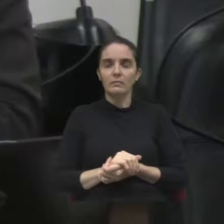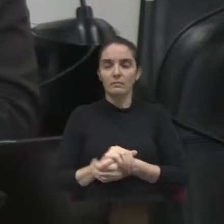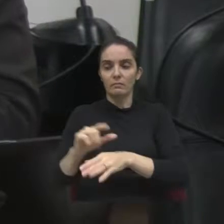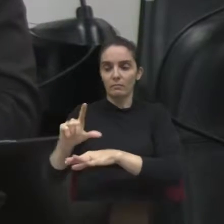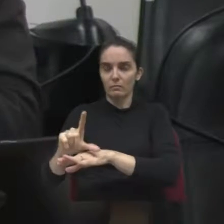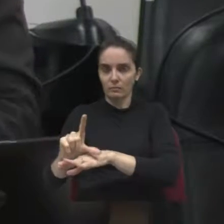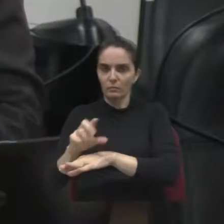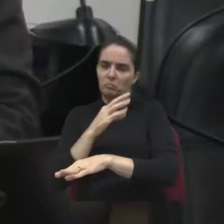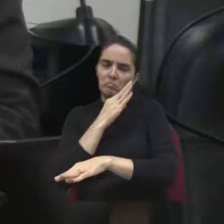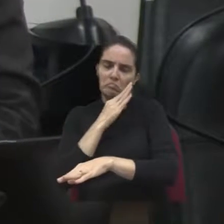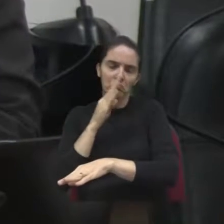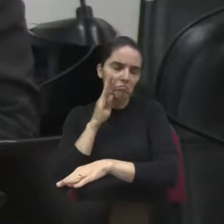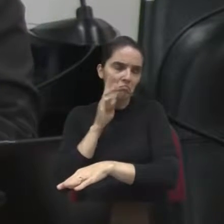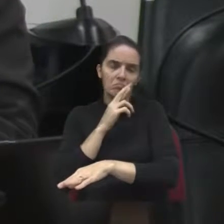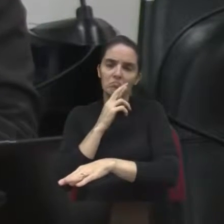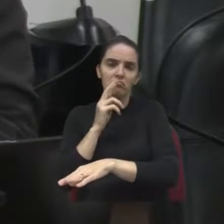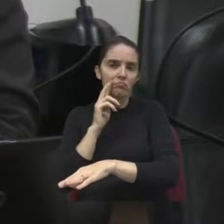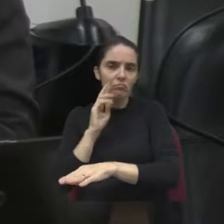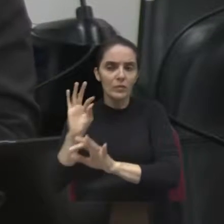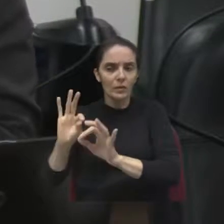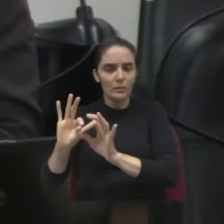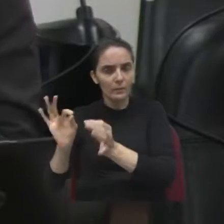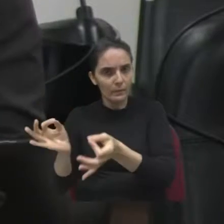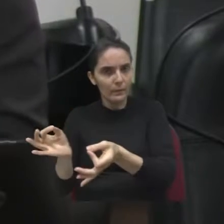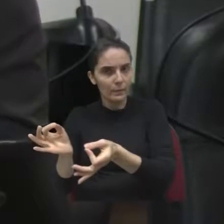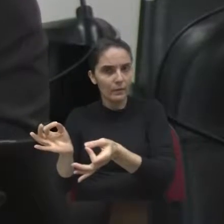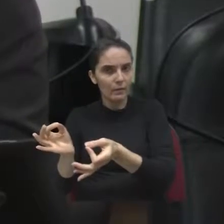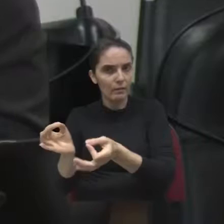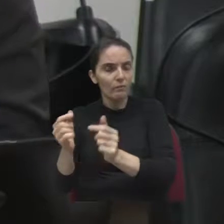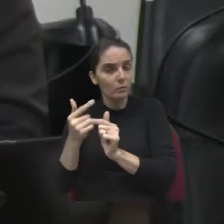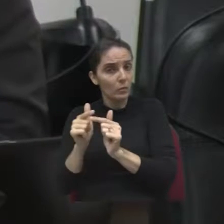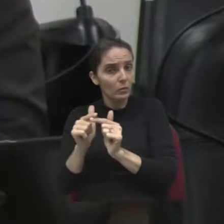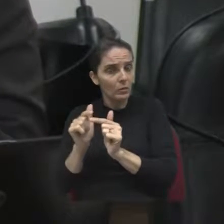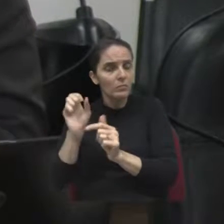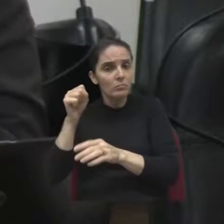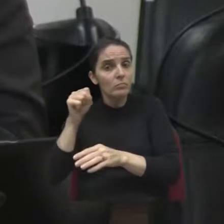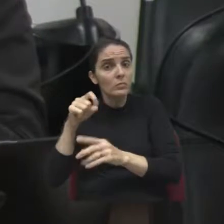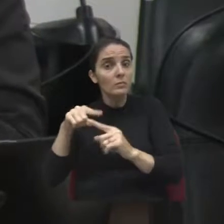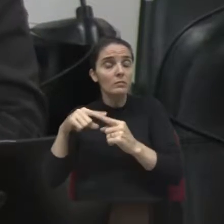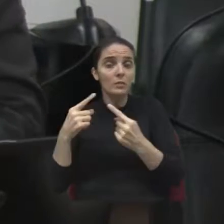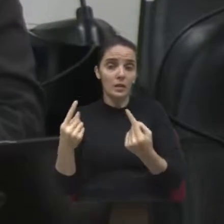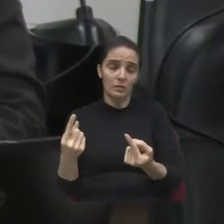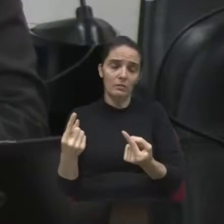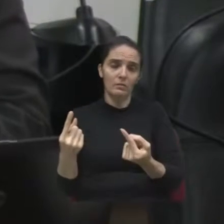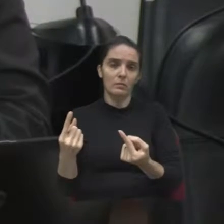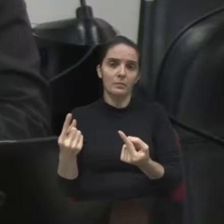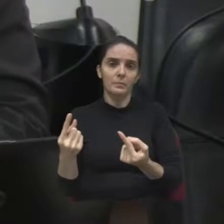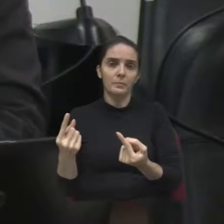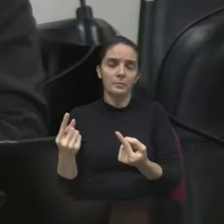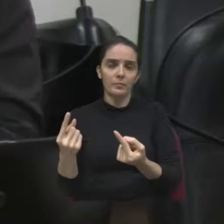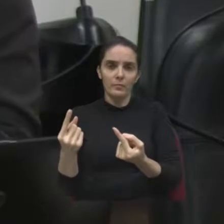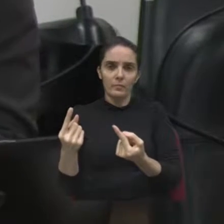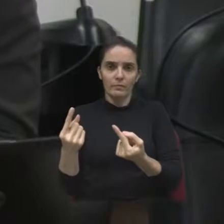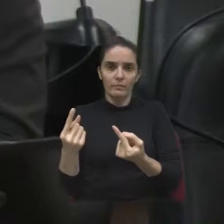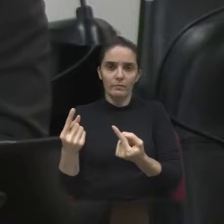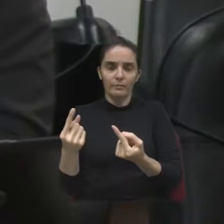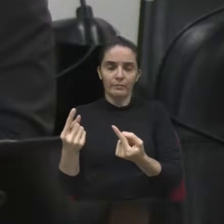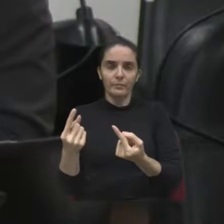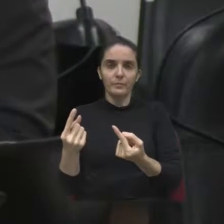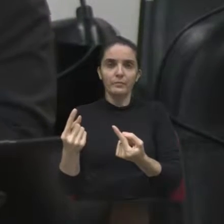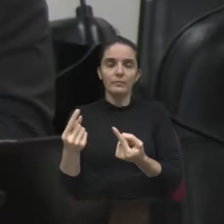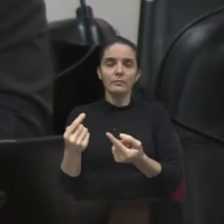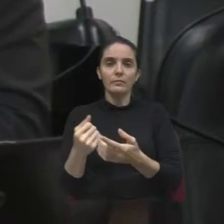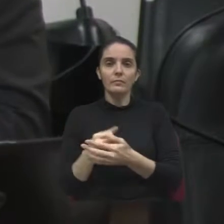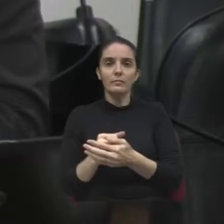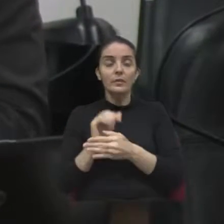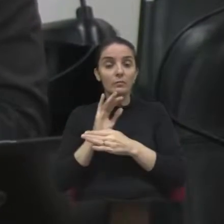empresário, que vai encontrar um desafio, porém, ele vai estar